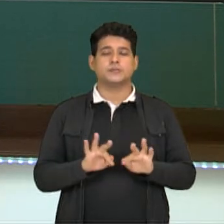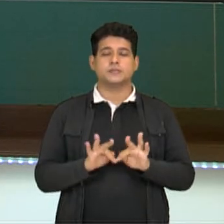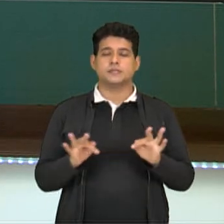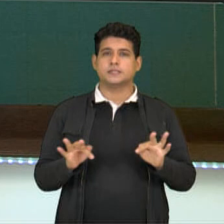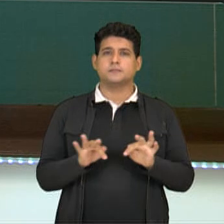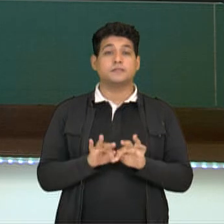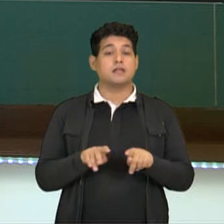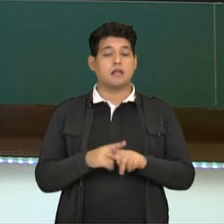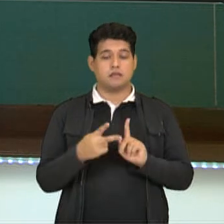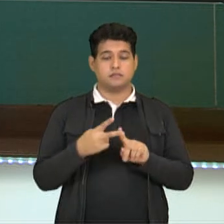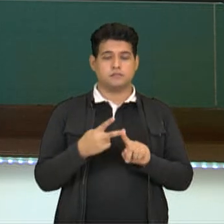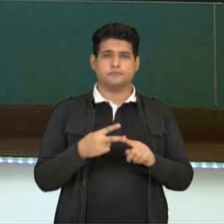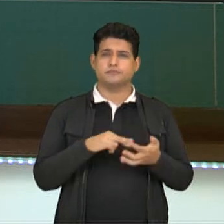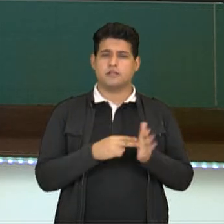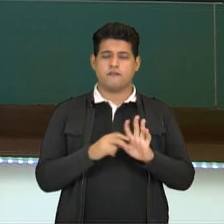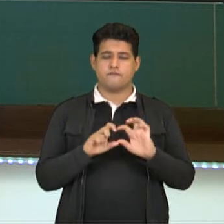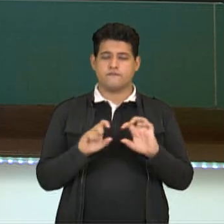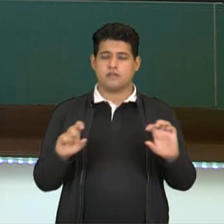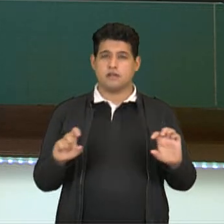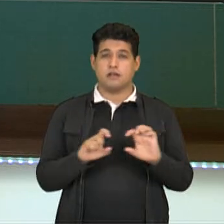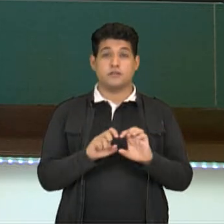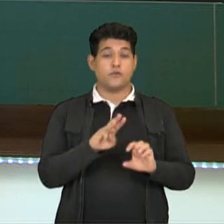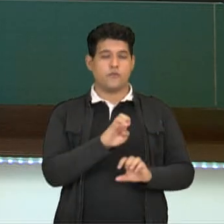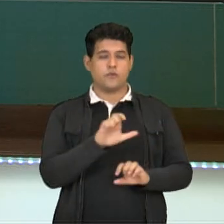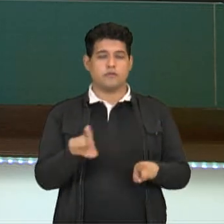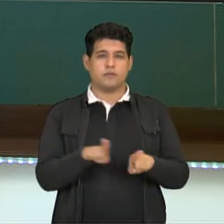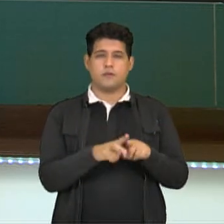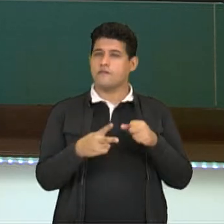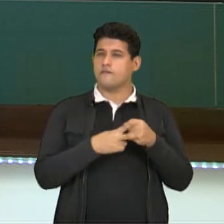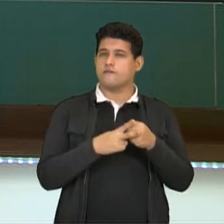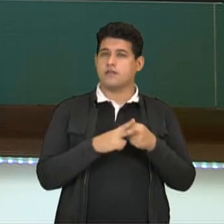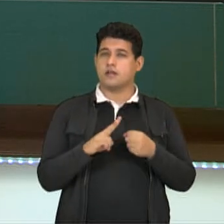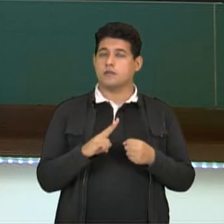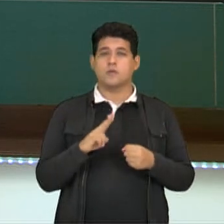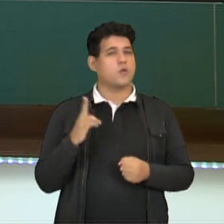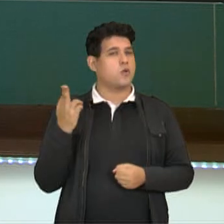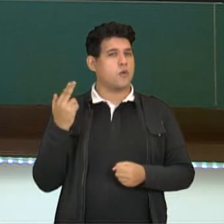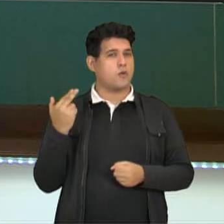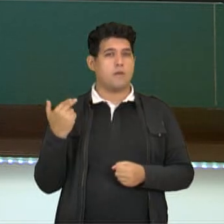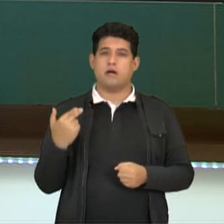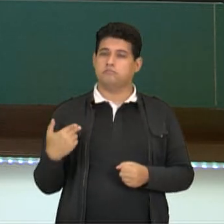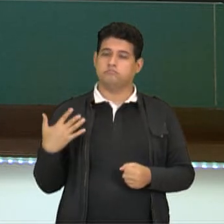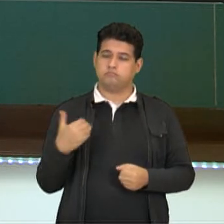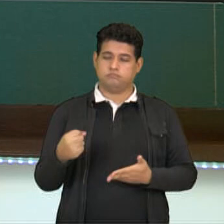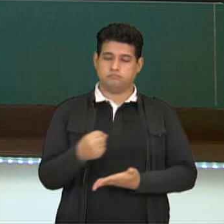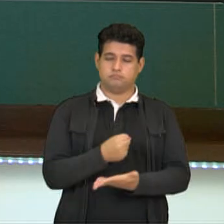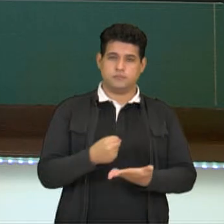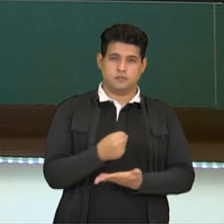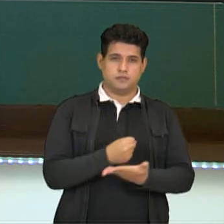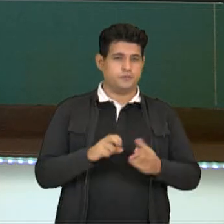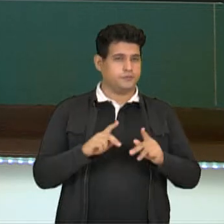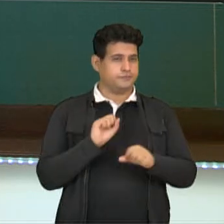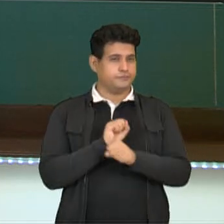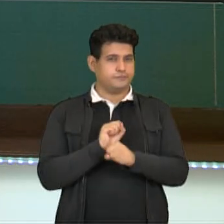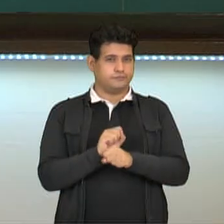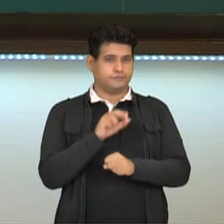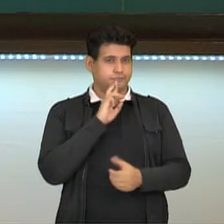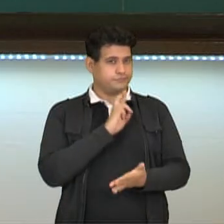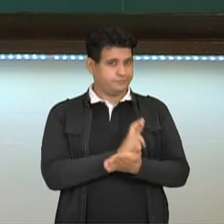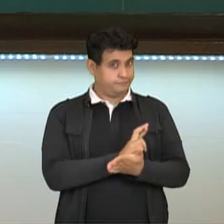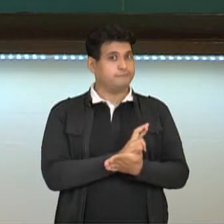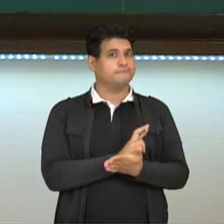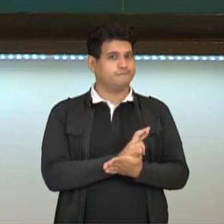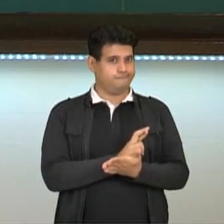e a segunda parte da frase, o will e o verbo na forma normal dele, na forma básica. Ok? Vou dar um tempo aí, você